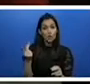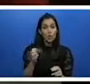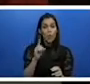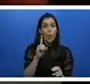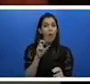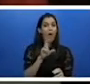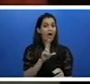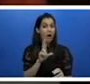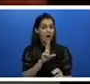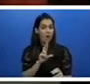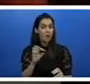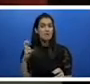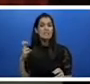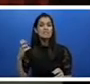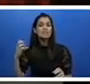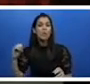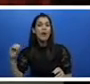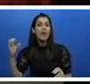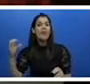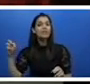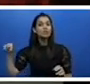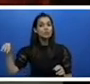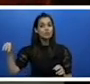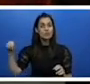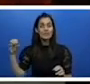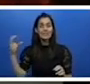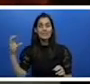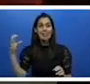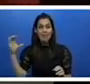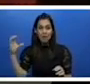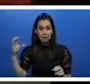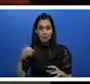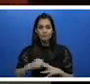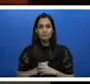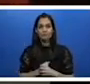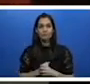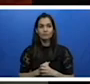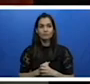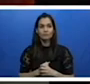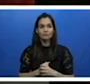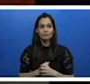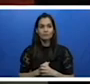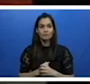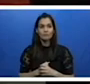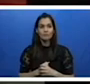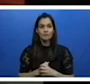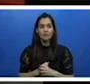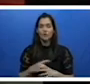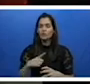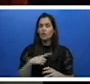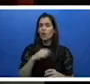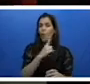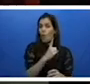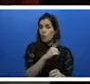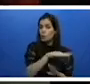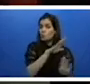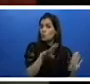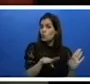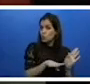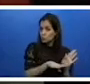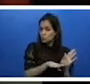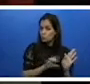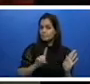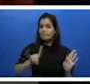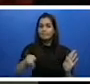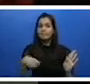R$1,50. Eu tenho R$1 inteiro e mais um pouquinho, mais um pedacinho de dinheiro que não